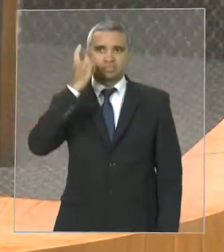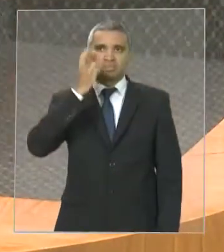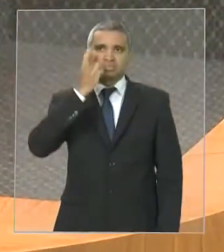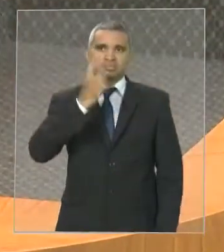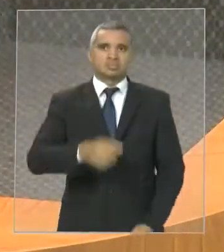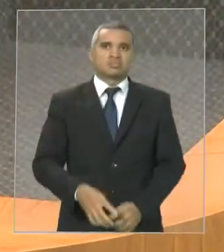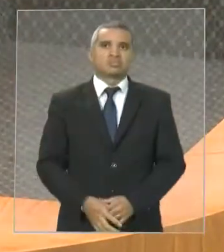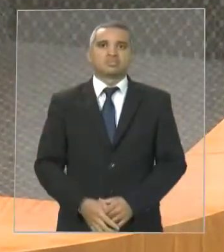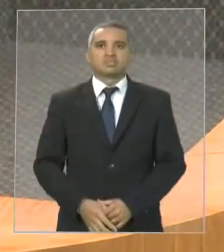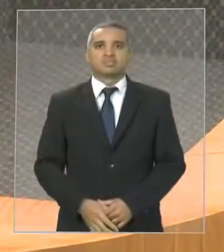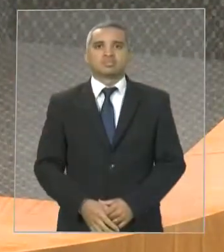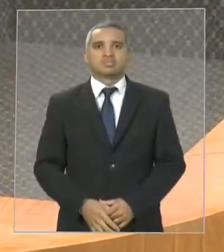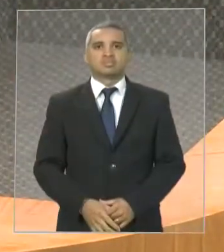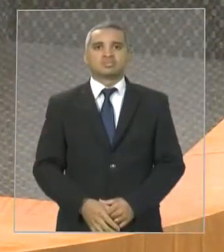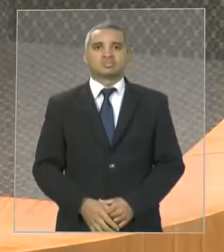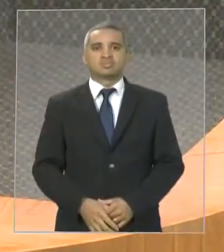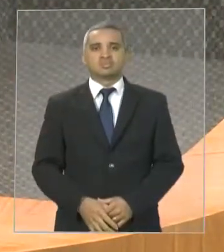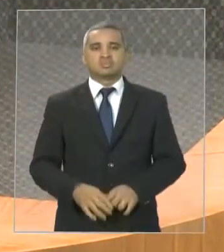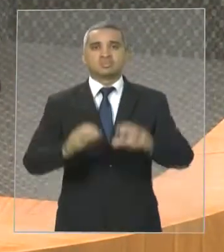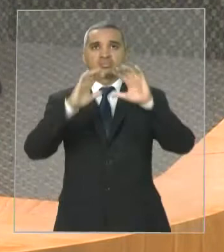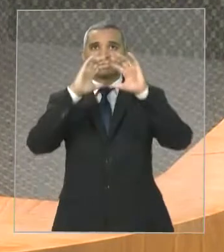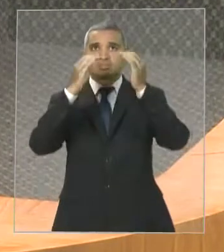galeria, imprensa,